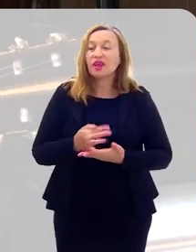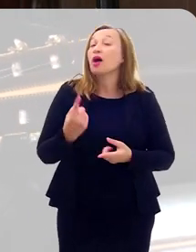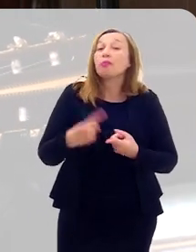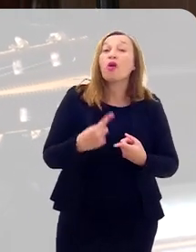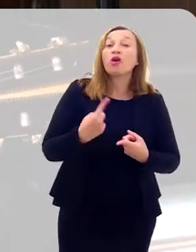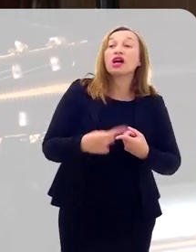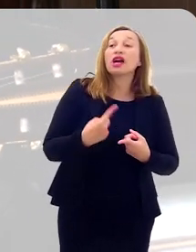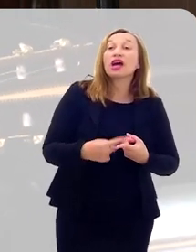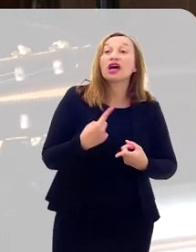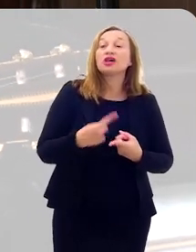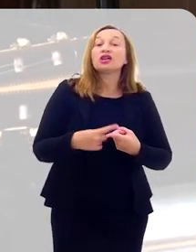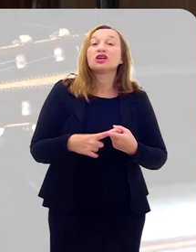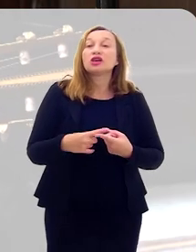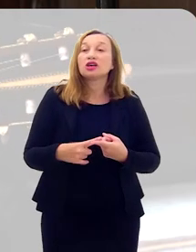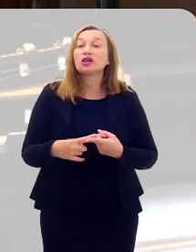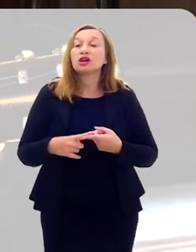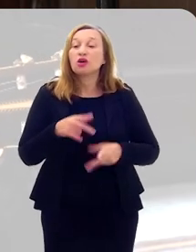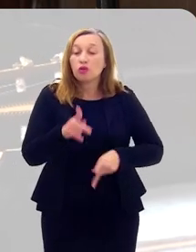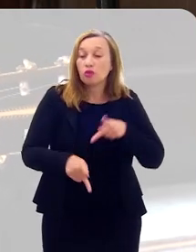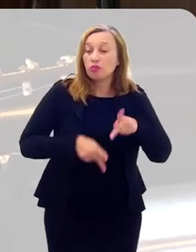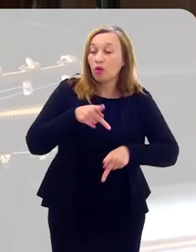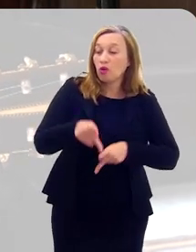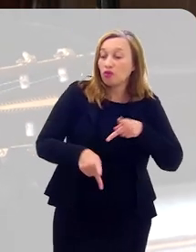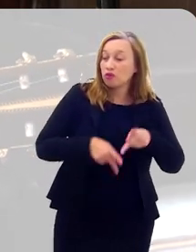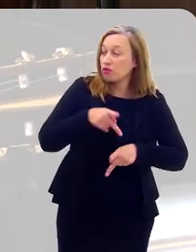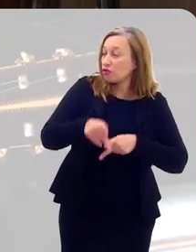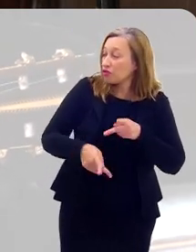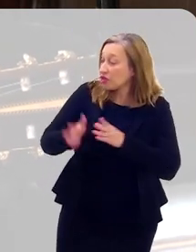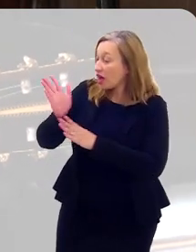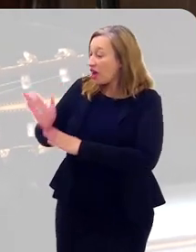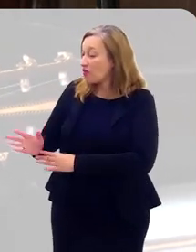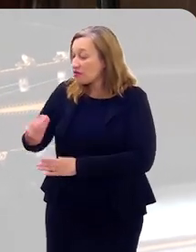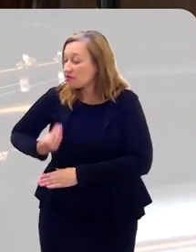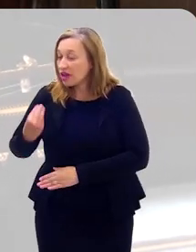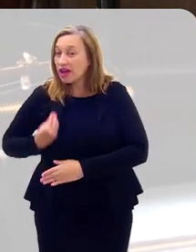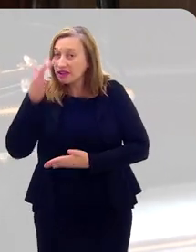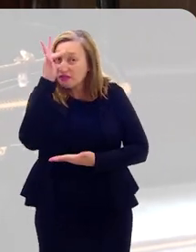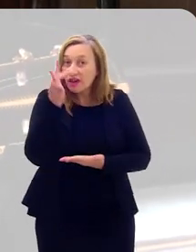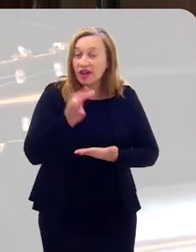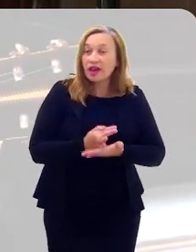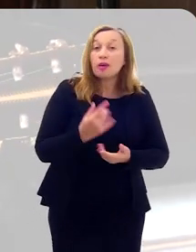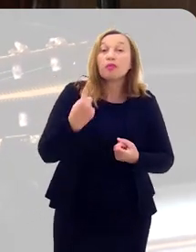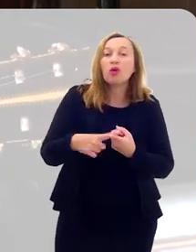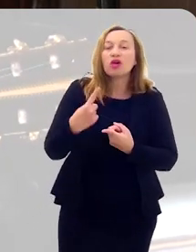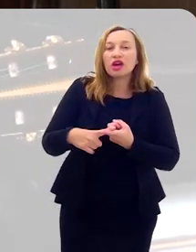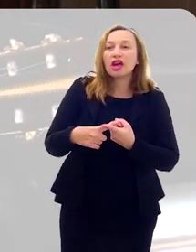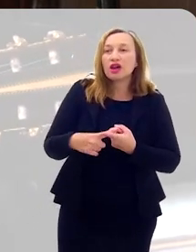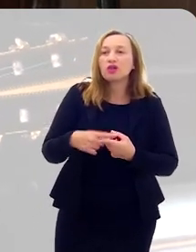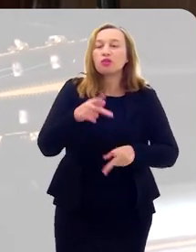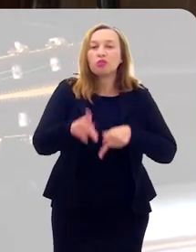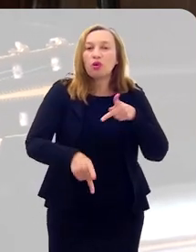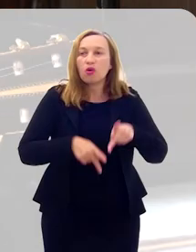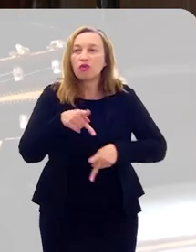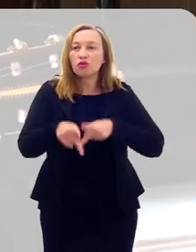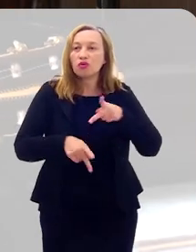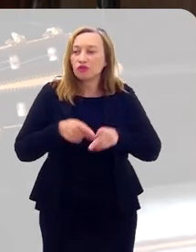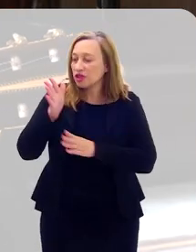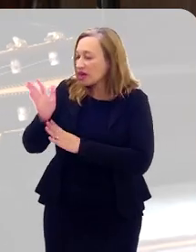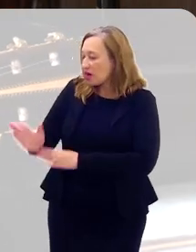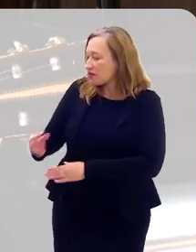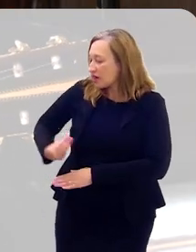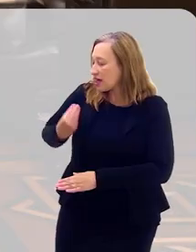fé. Porque o justo viverá da fé comigo. Porque